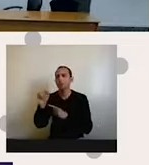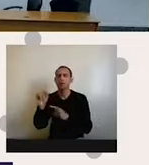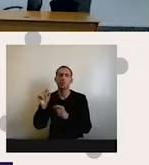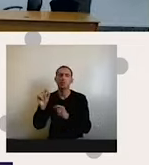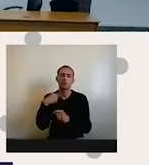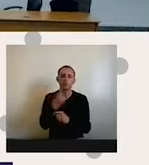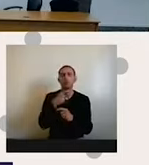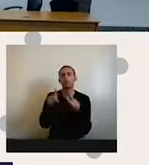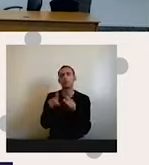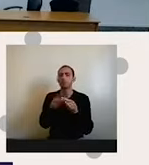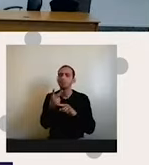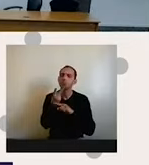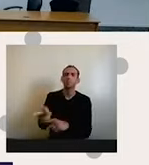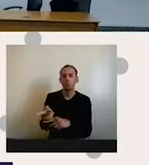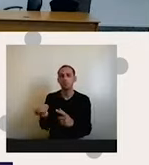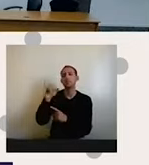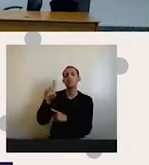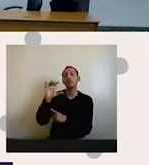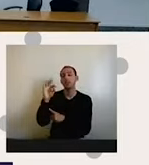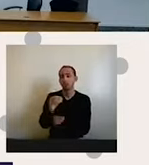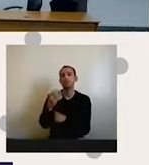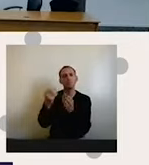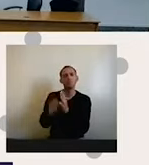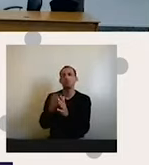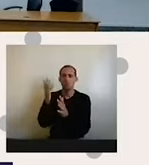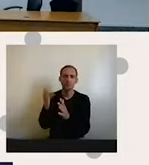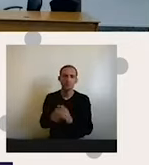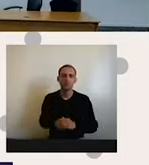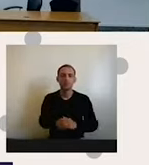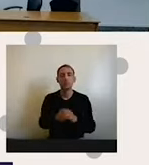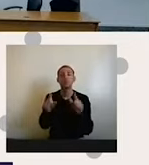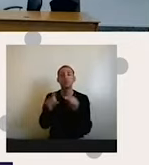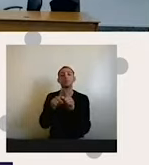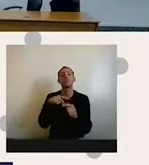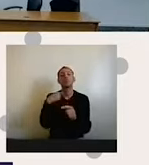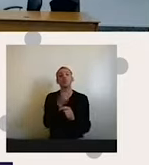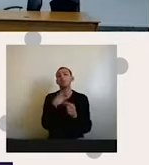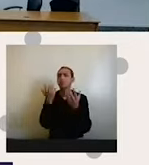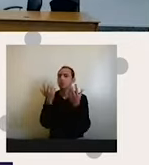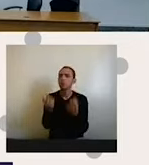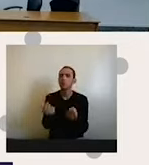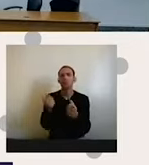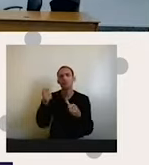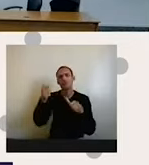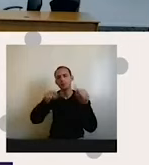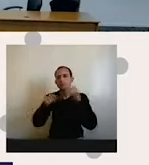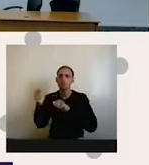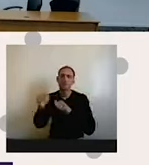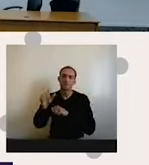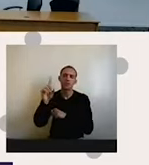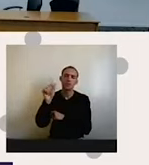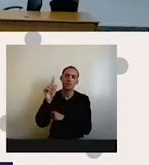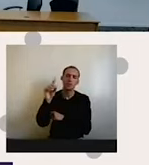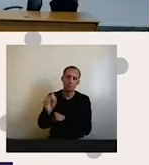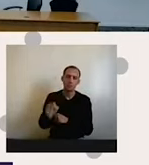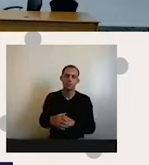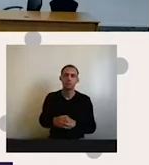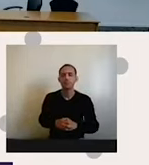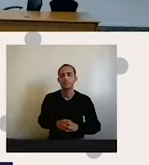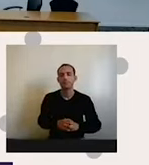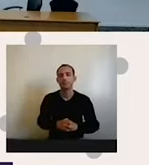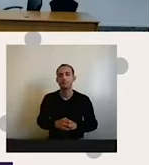questões, e também nós vamos avaliar com os dados do sindicato. E muito